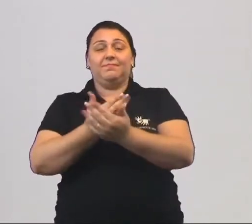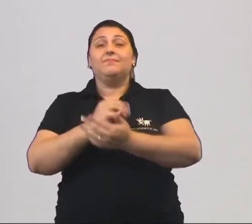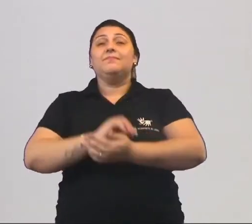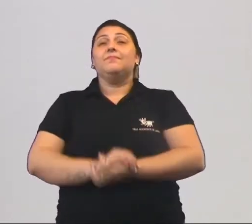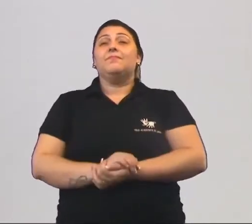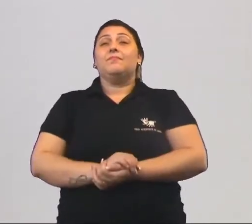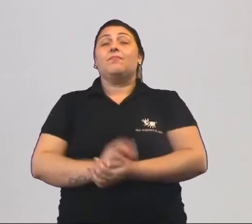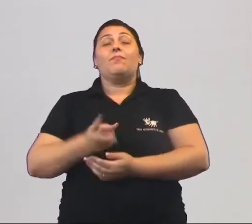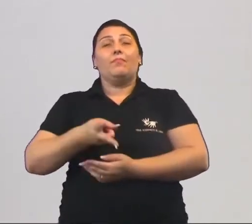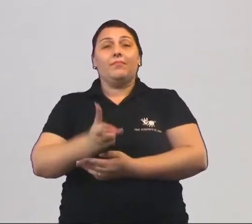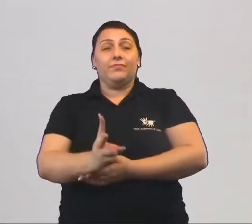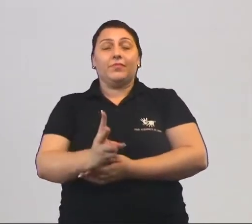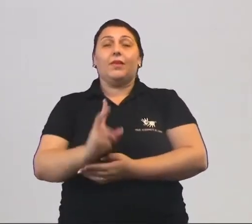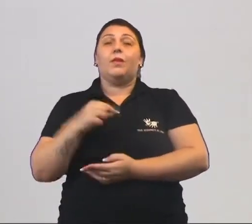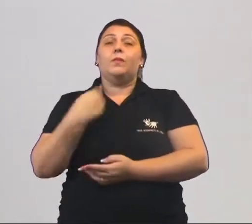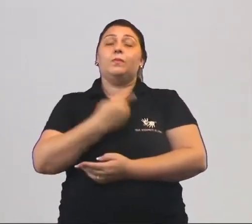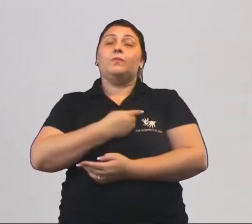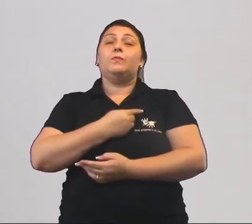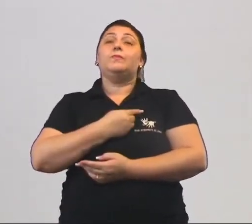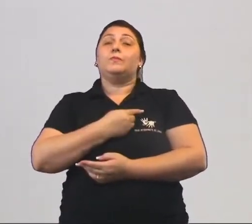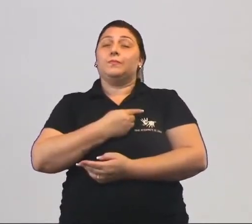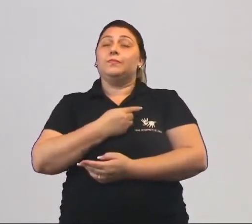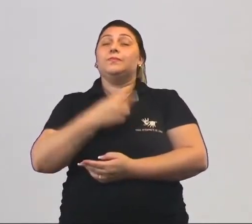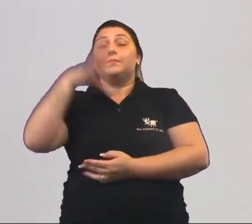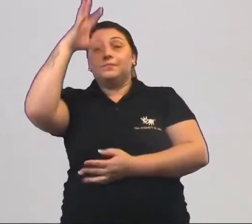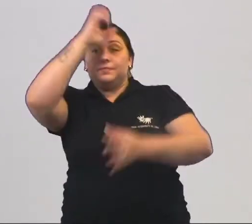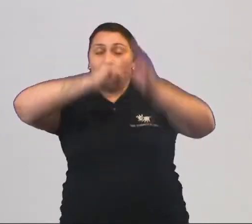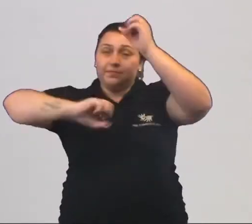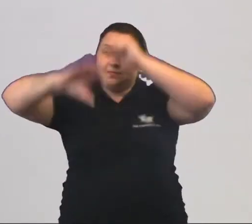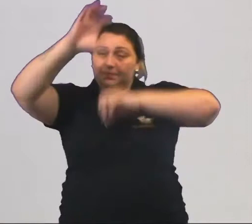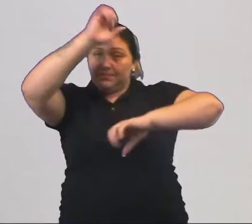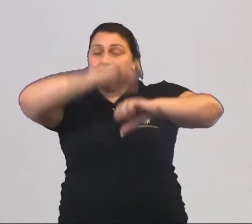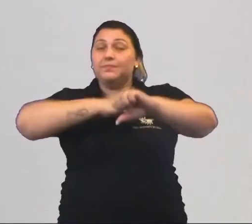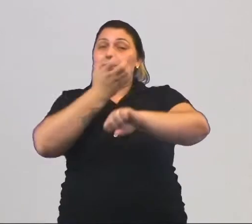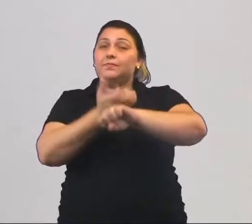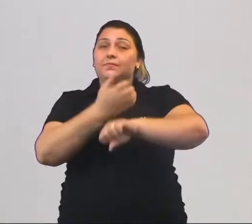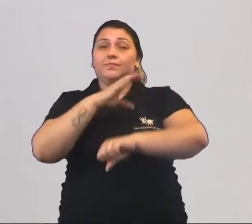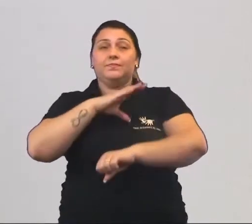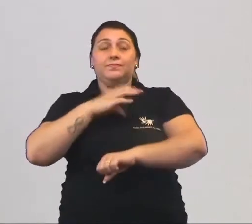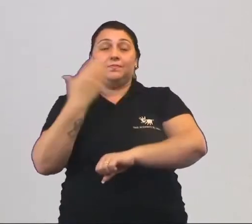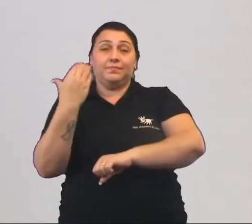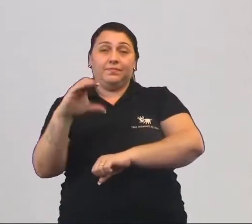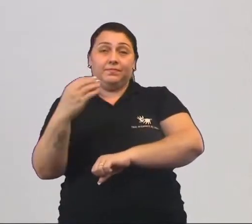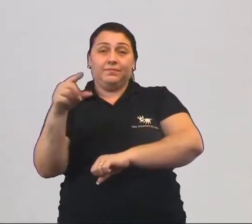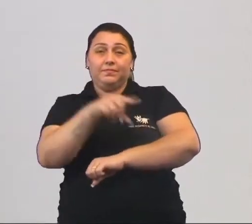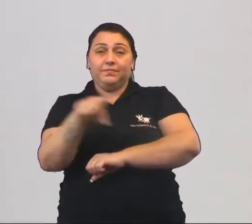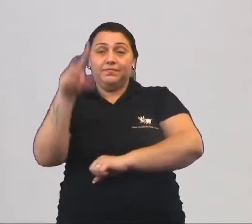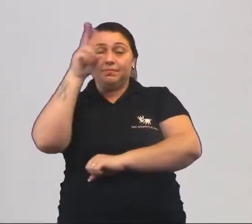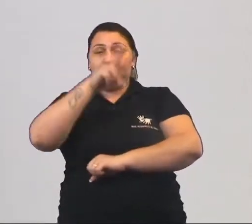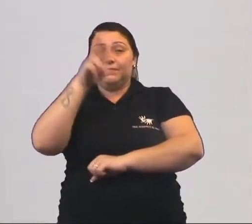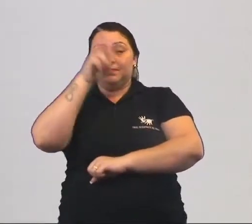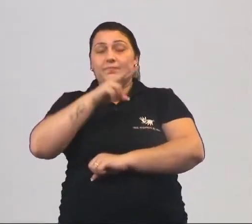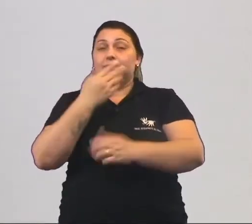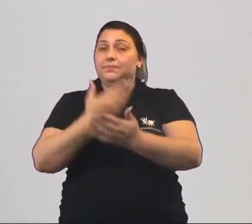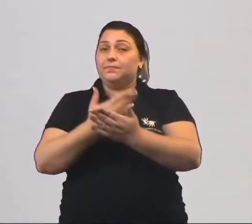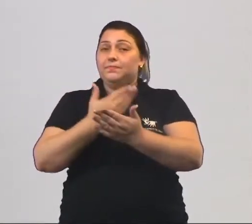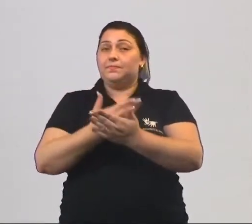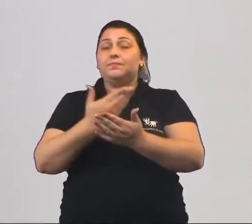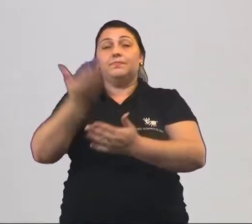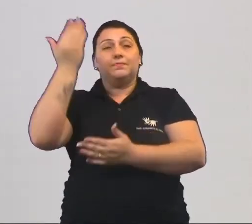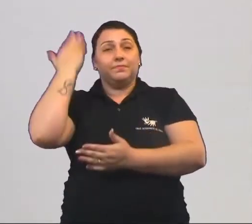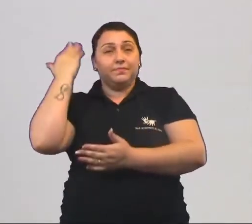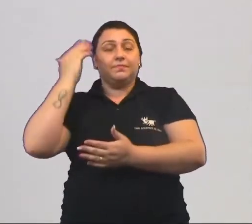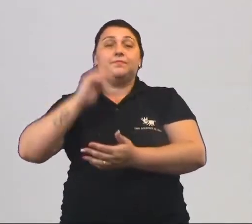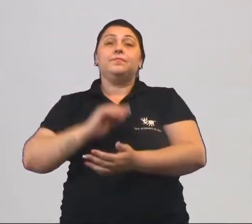aula. Vamos continuar a nossa aventura do aprendizado no componente de ciências. Vocês lembram o que estávamos estudando na aula